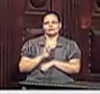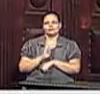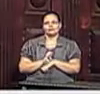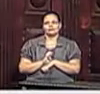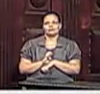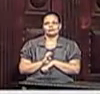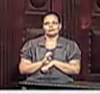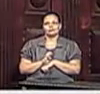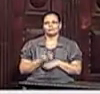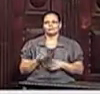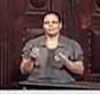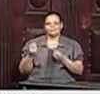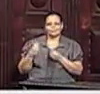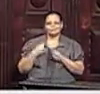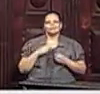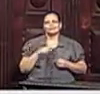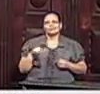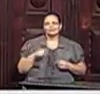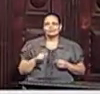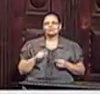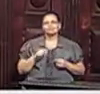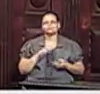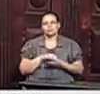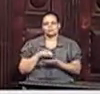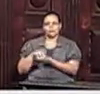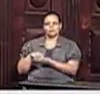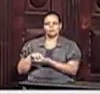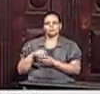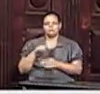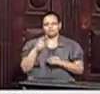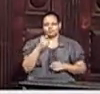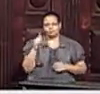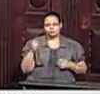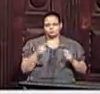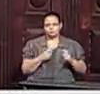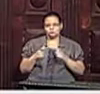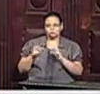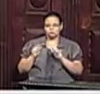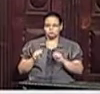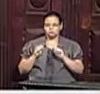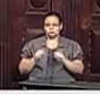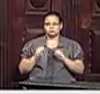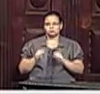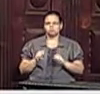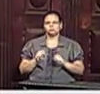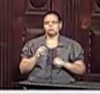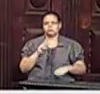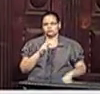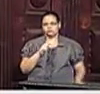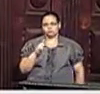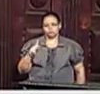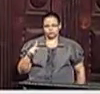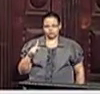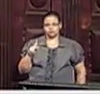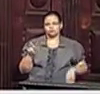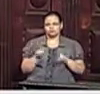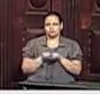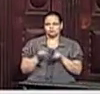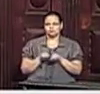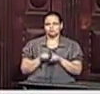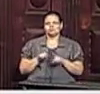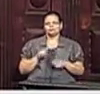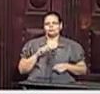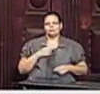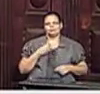e muitos se manifestaram para que outras áreas pudessem receber o PP,